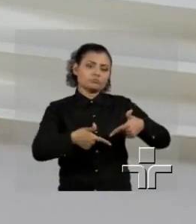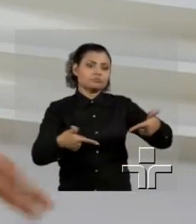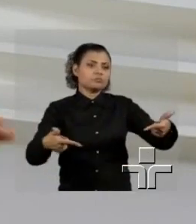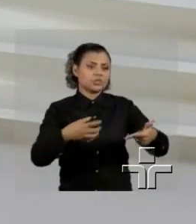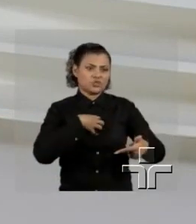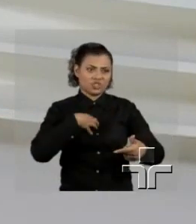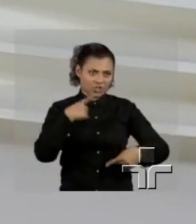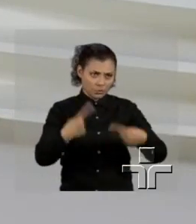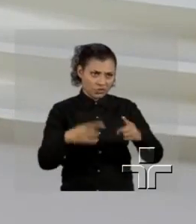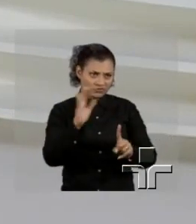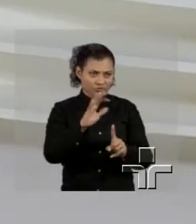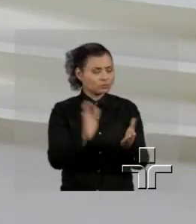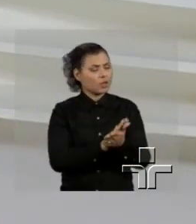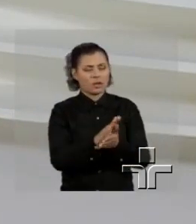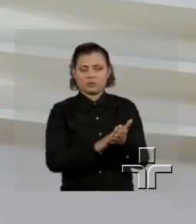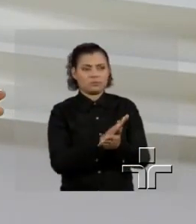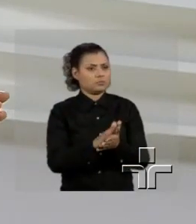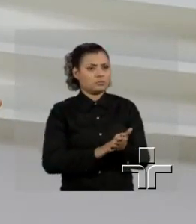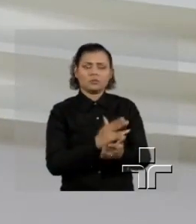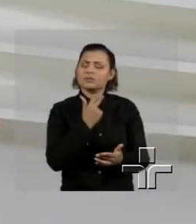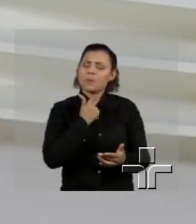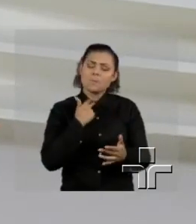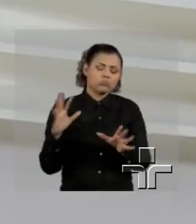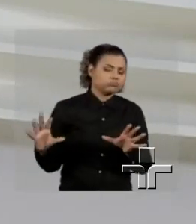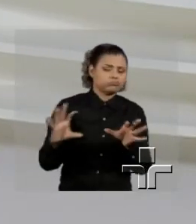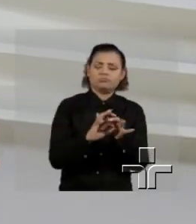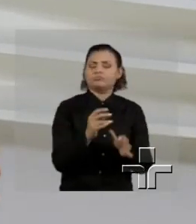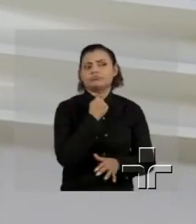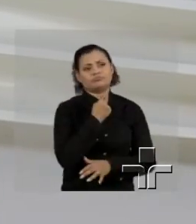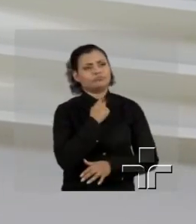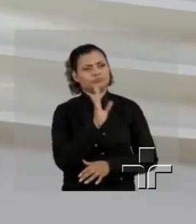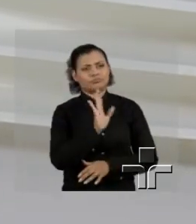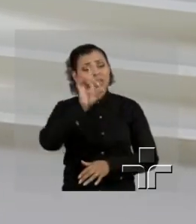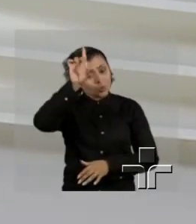presidente. Eu vou falar o que eu acho, né? Vou falar o que eu penso.